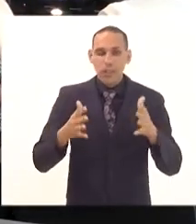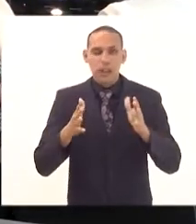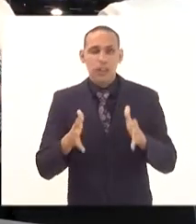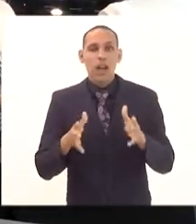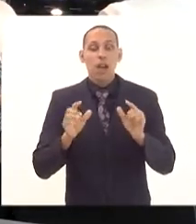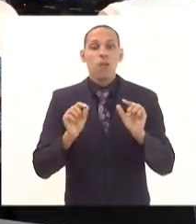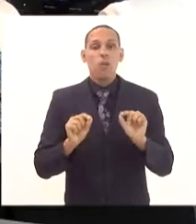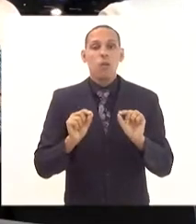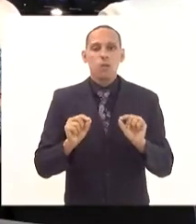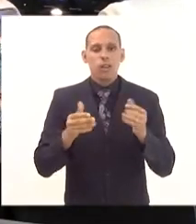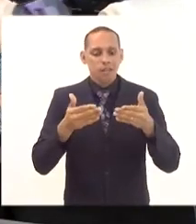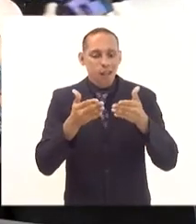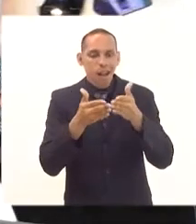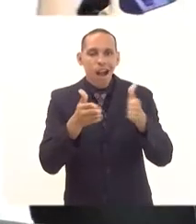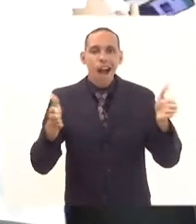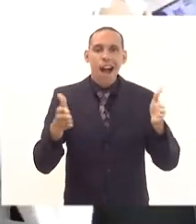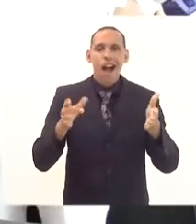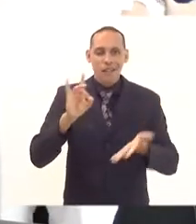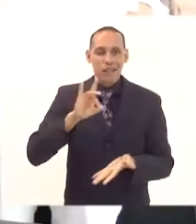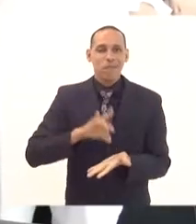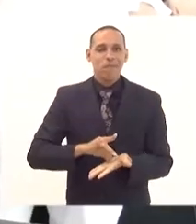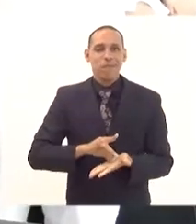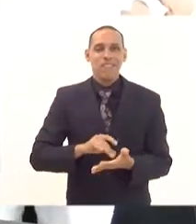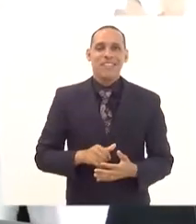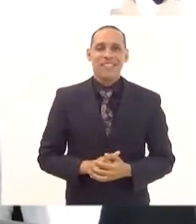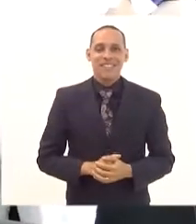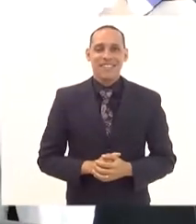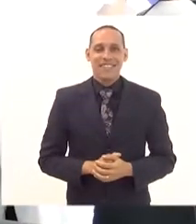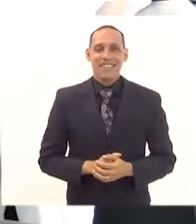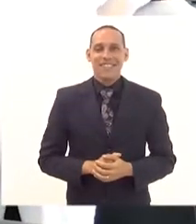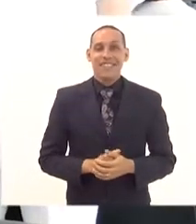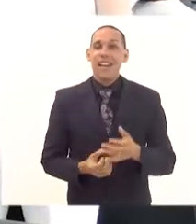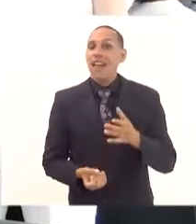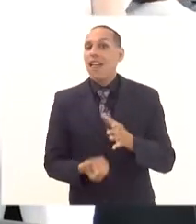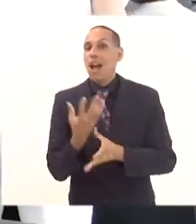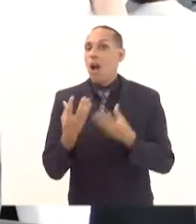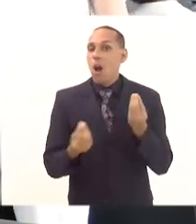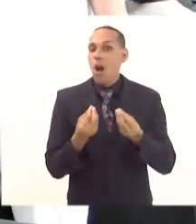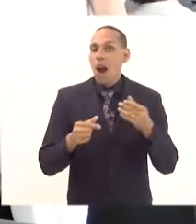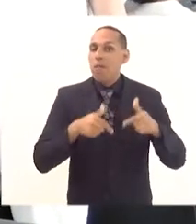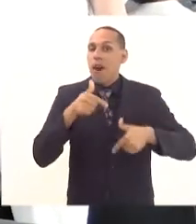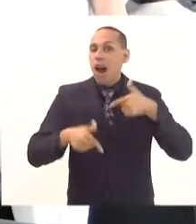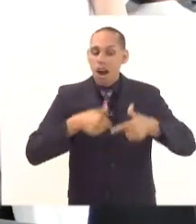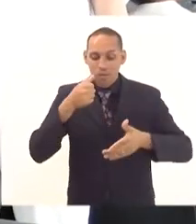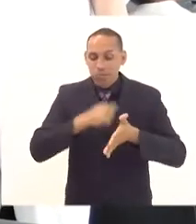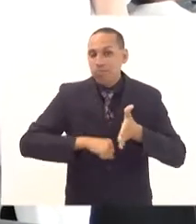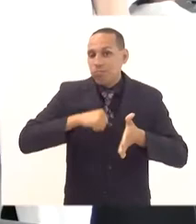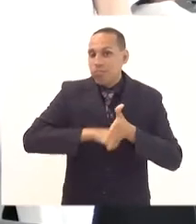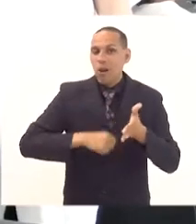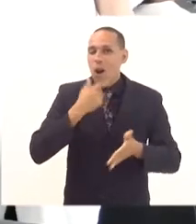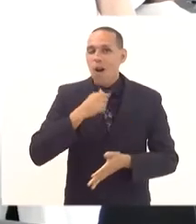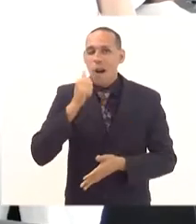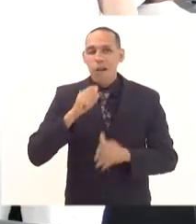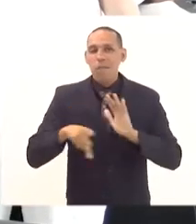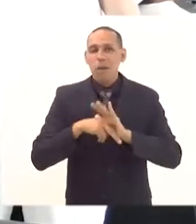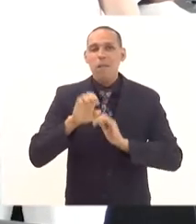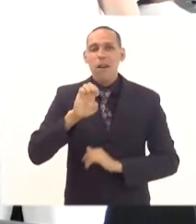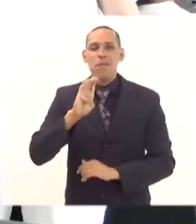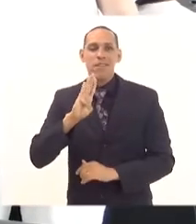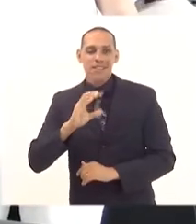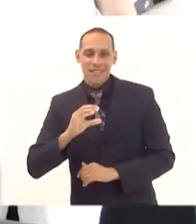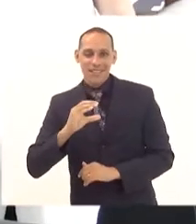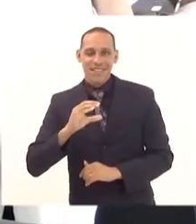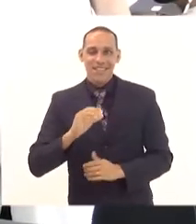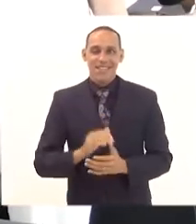dando já abertura oficial a ela ela nasce da Luta dos trabalhadores e trabalhadoras da ABC a